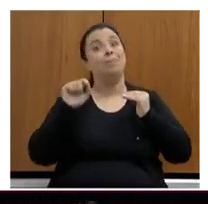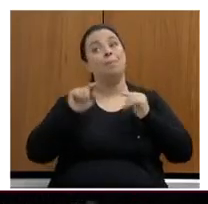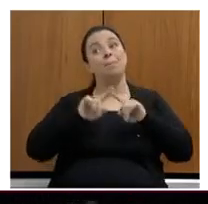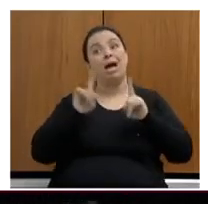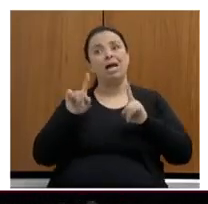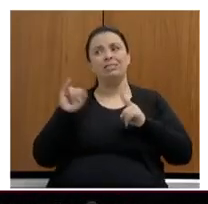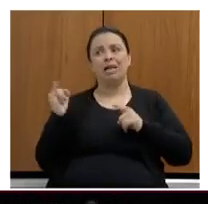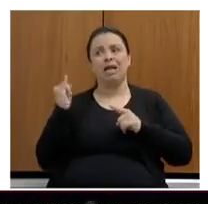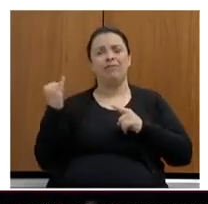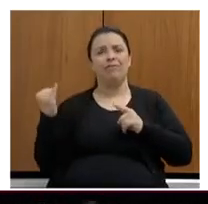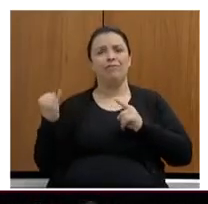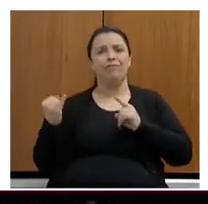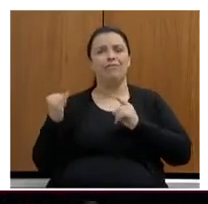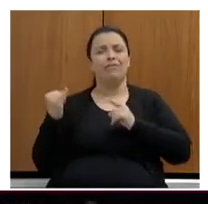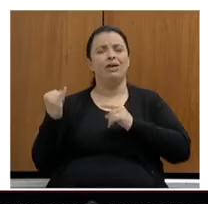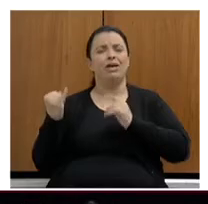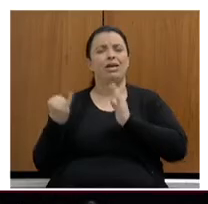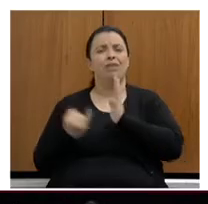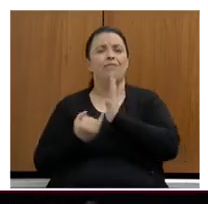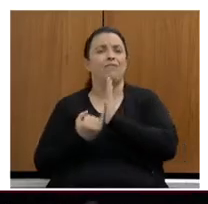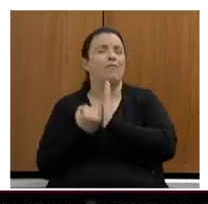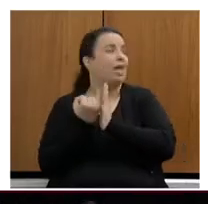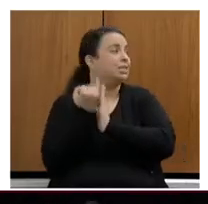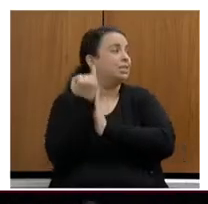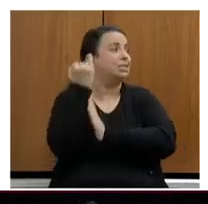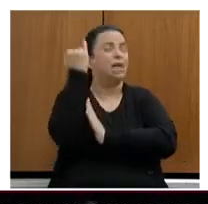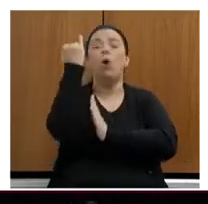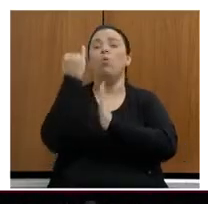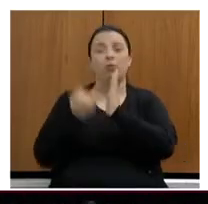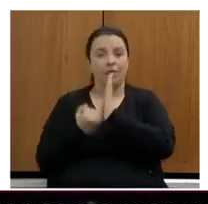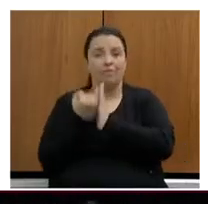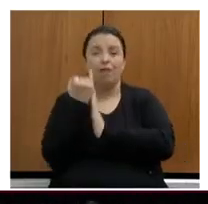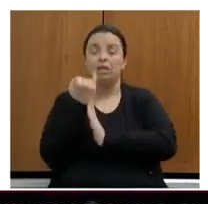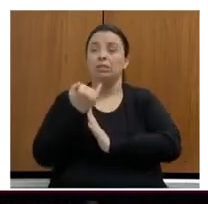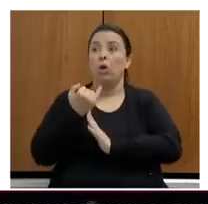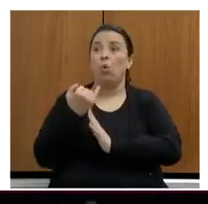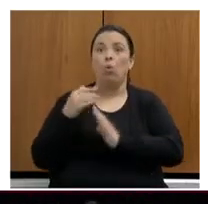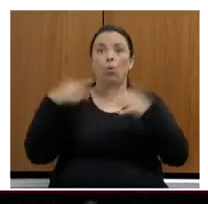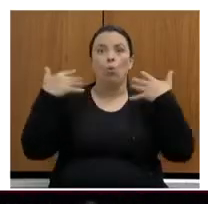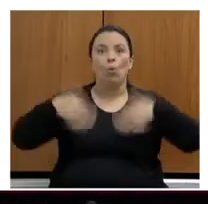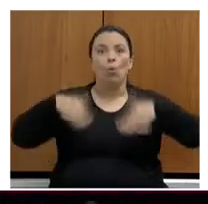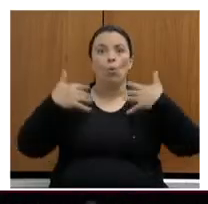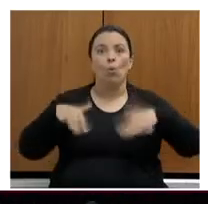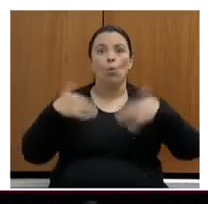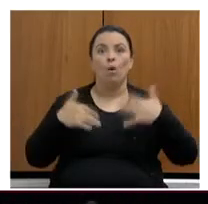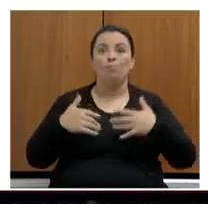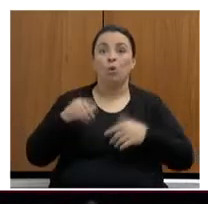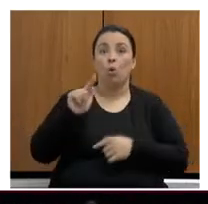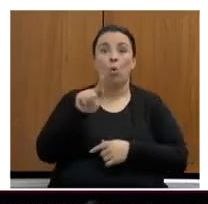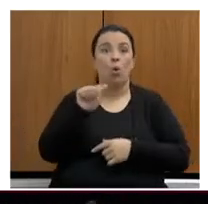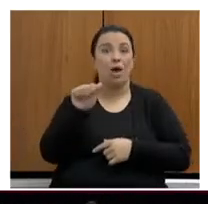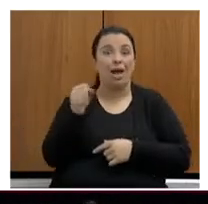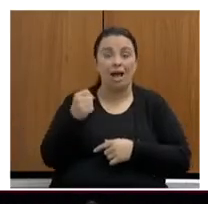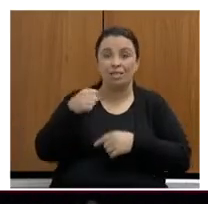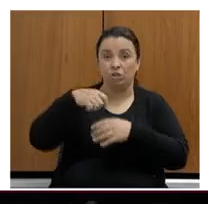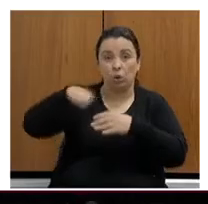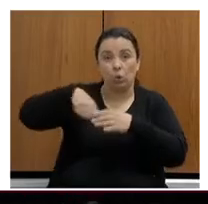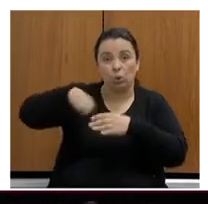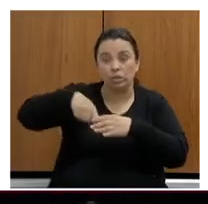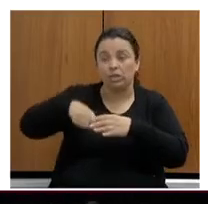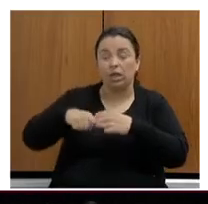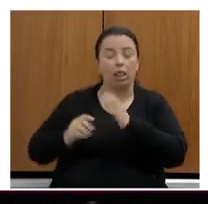tudo subiu o gás de cozinha 2016 Gustavo na faixa de 50 reais e hoje ultrapassa r$ 120